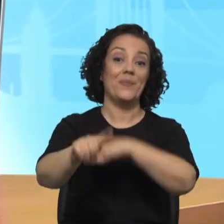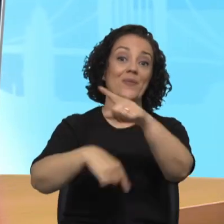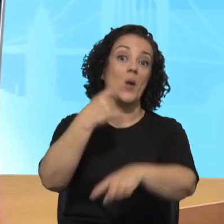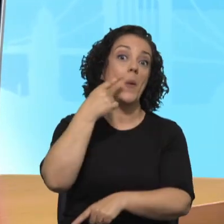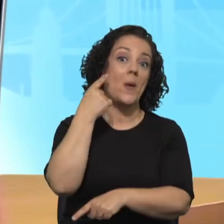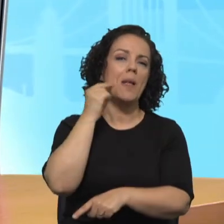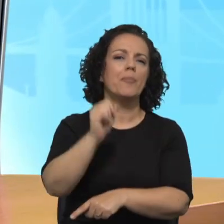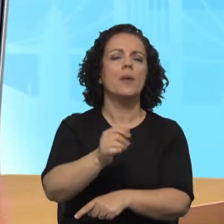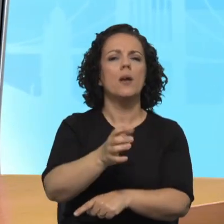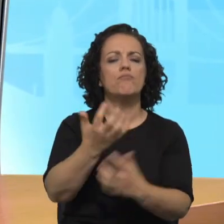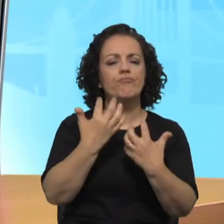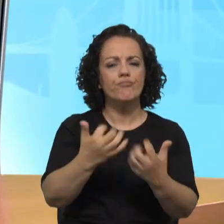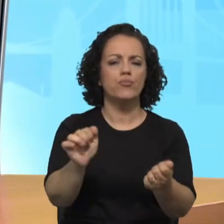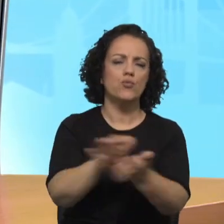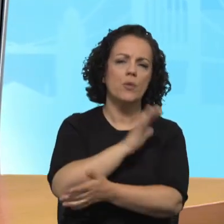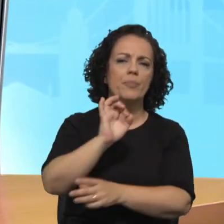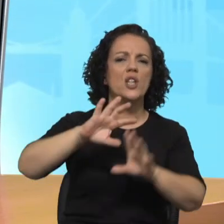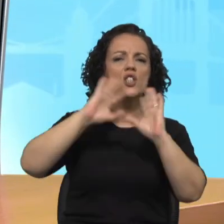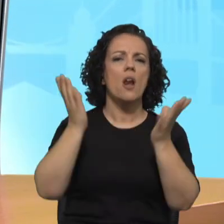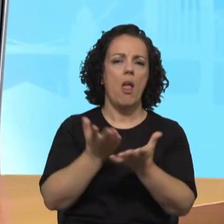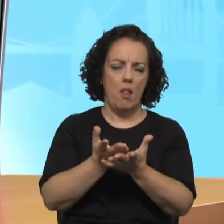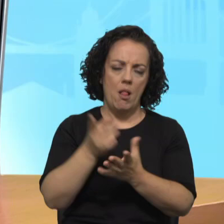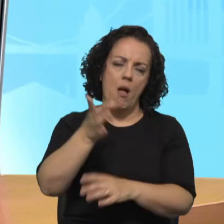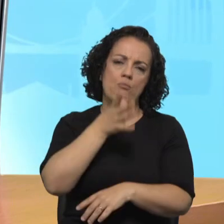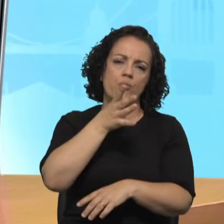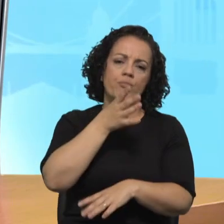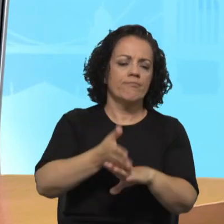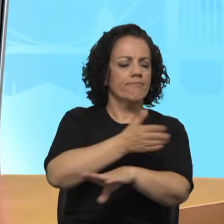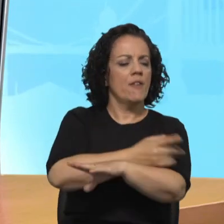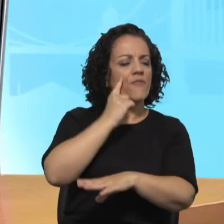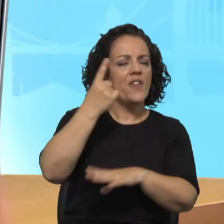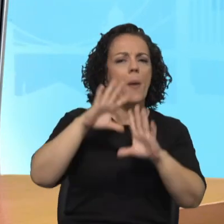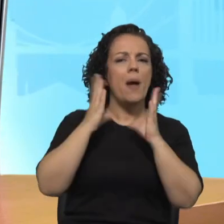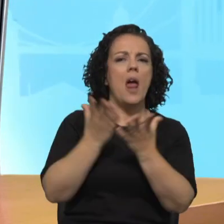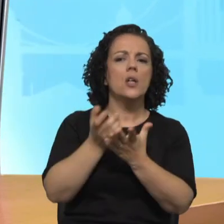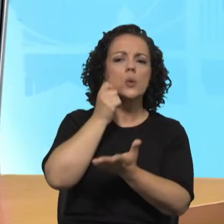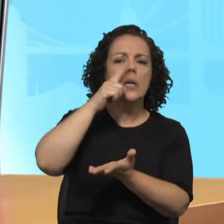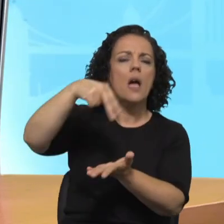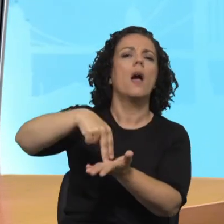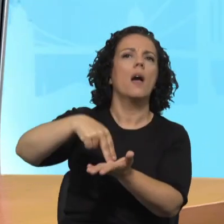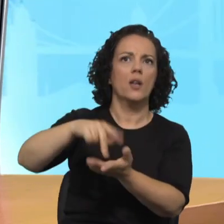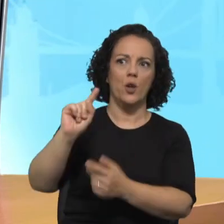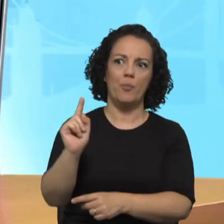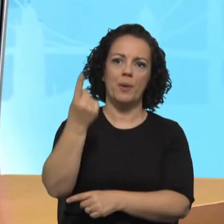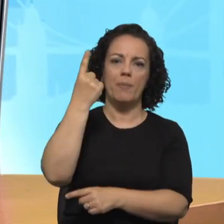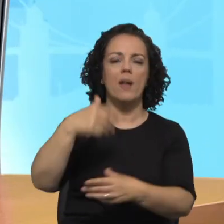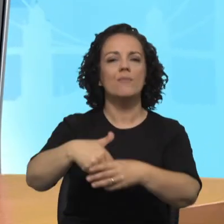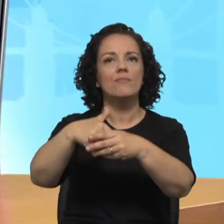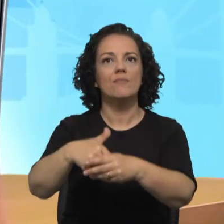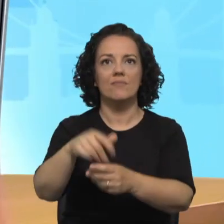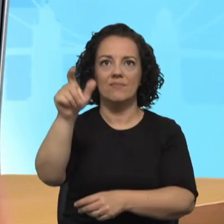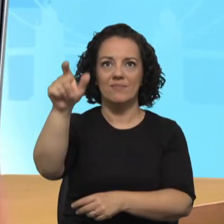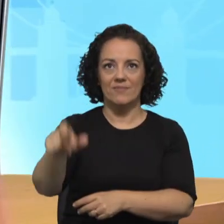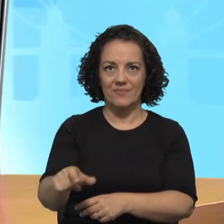que o Papa fez o balanço da viagem, quem é que estava lá? E foi o primeiro a saudá-lo, o